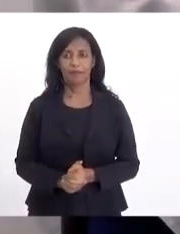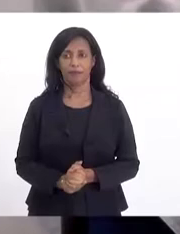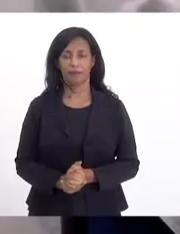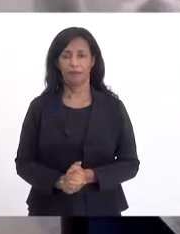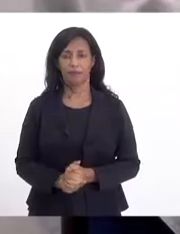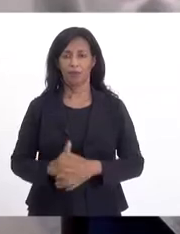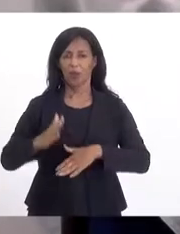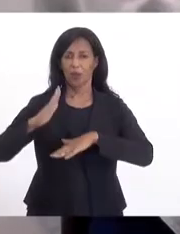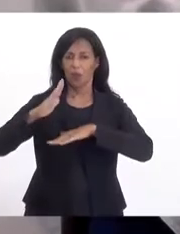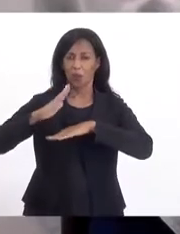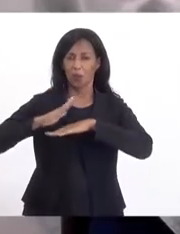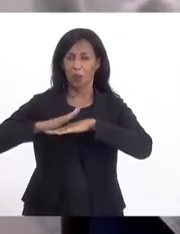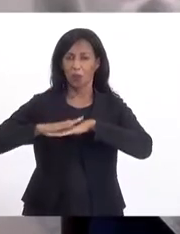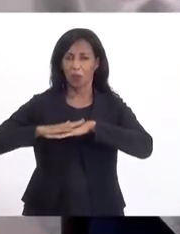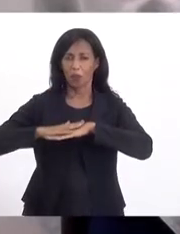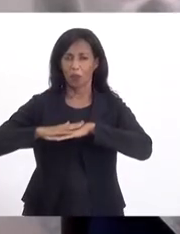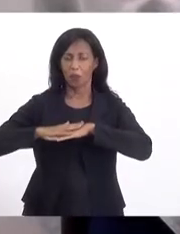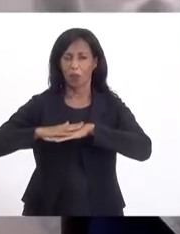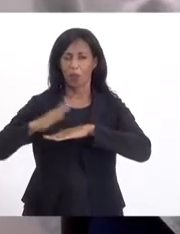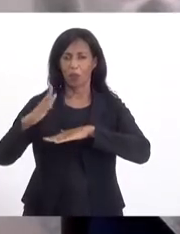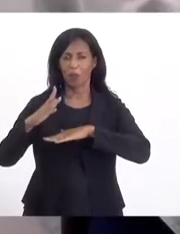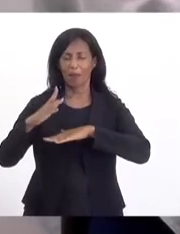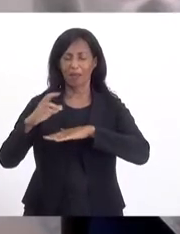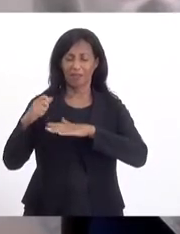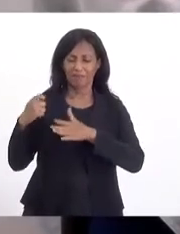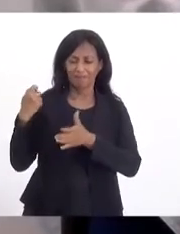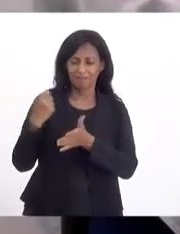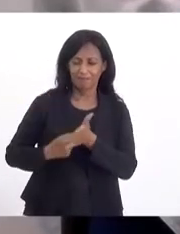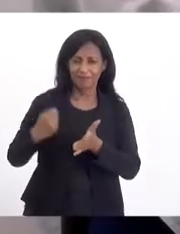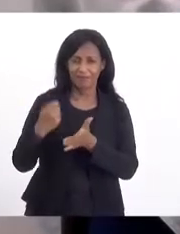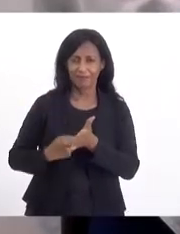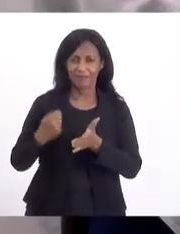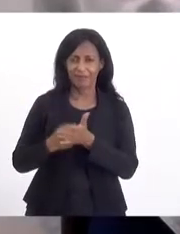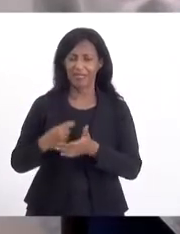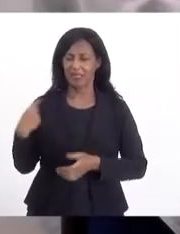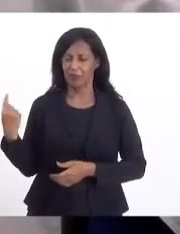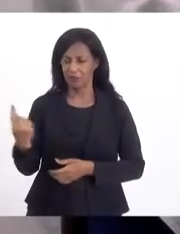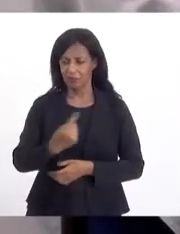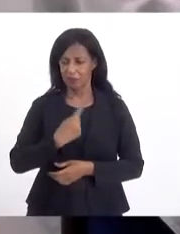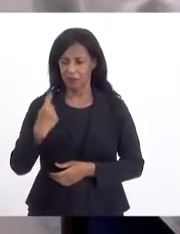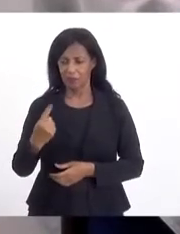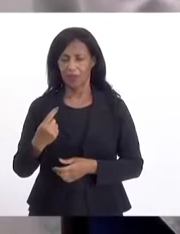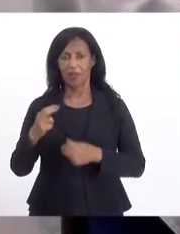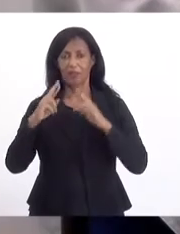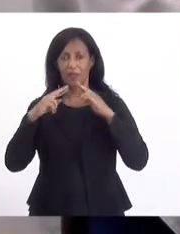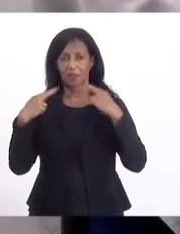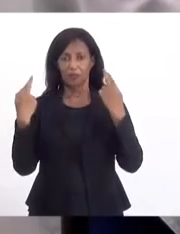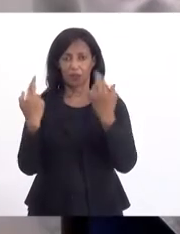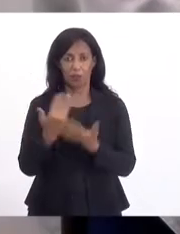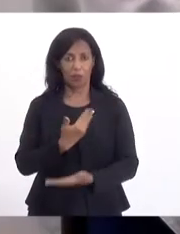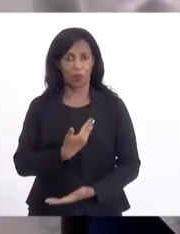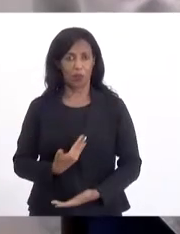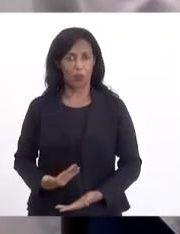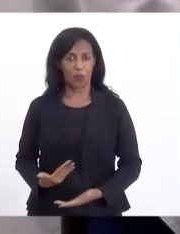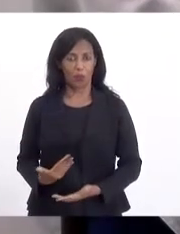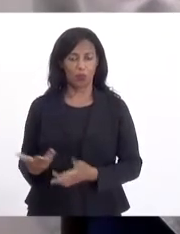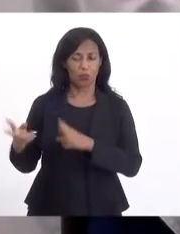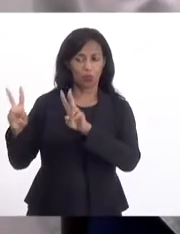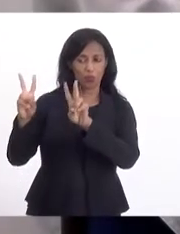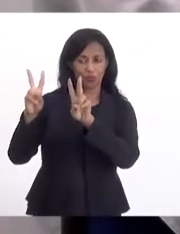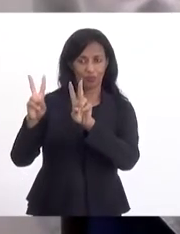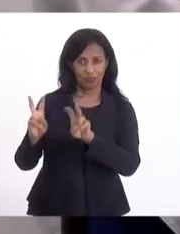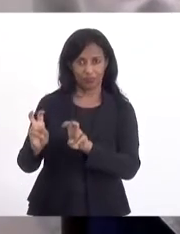Por mais intenso que sejamos e façamos uma audiência pública sobre um determinado